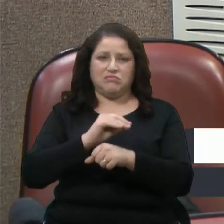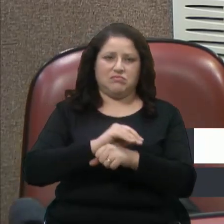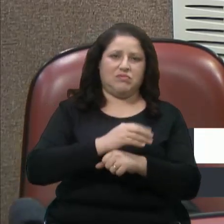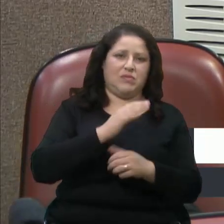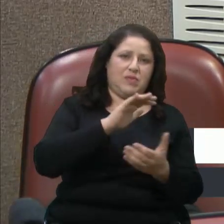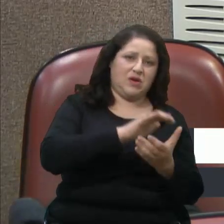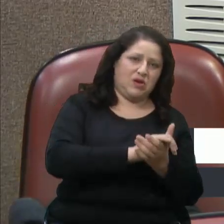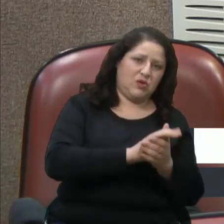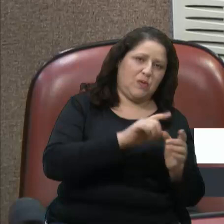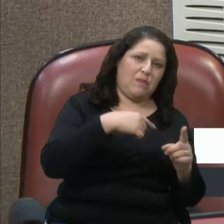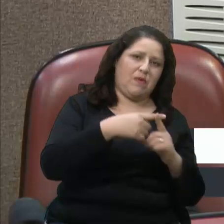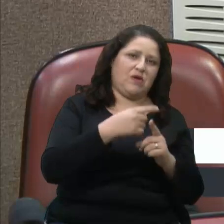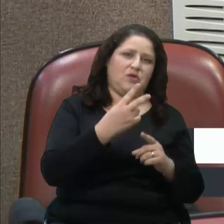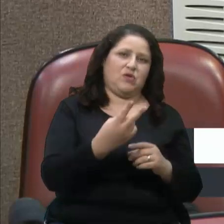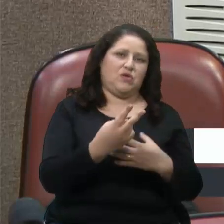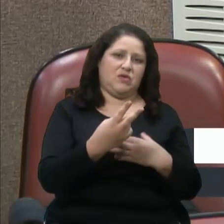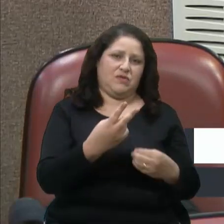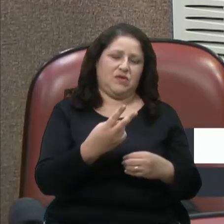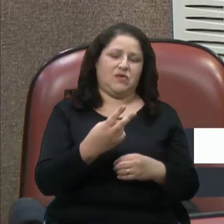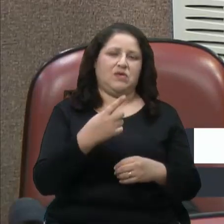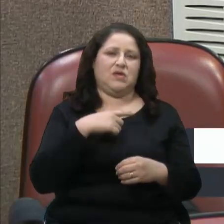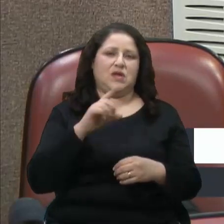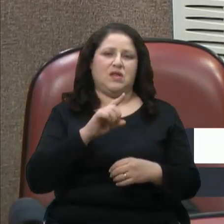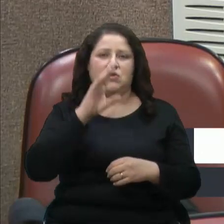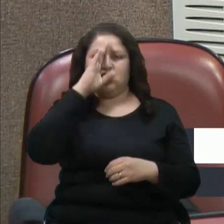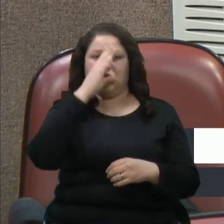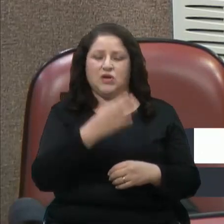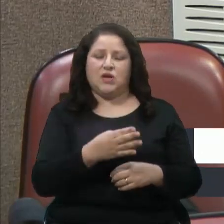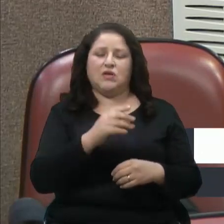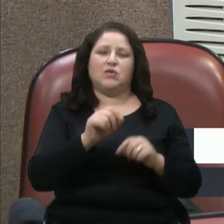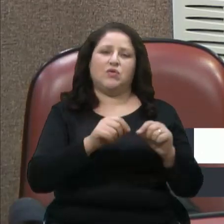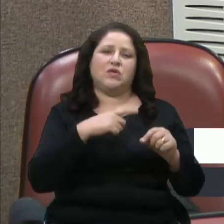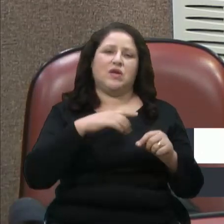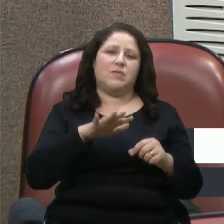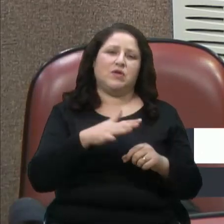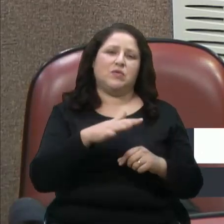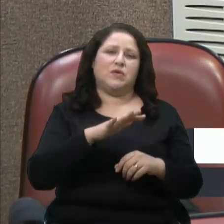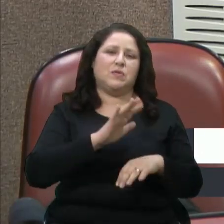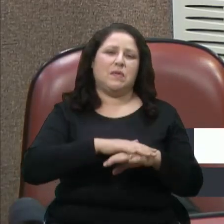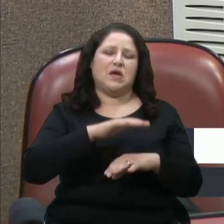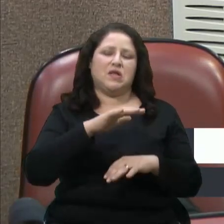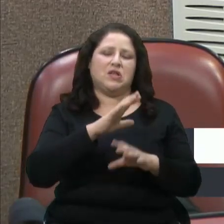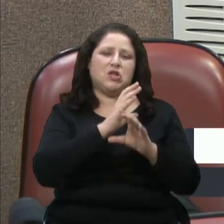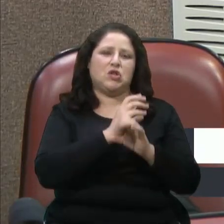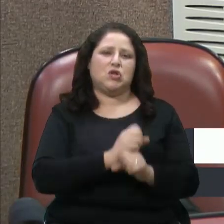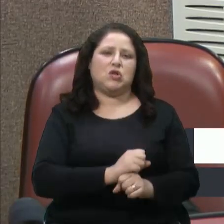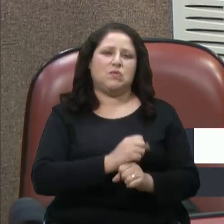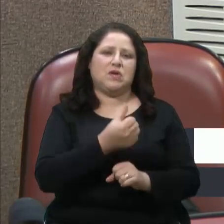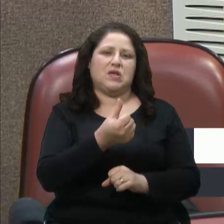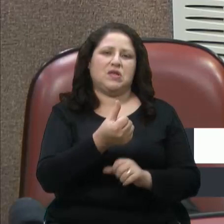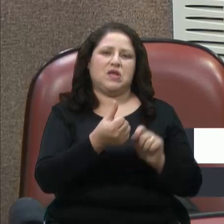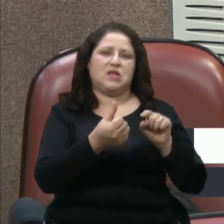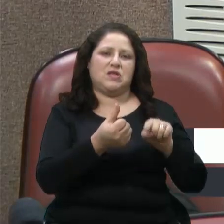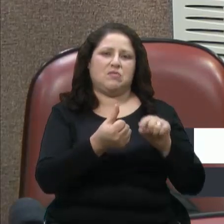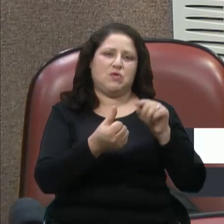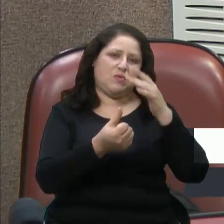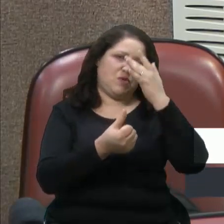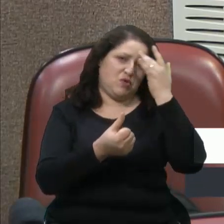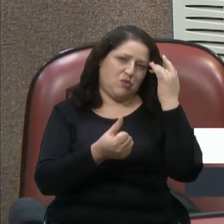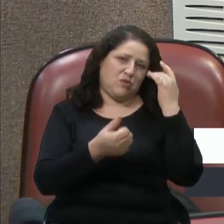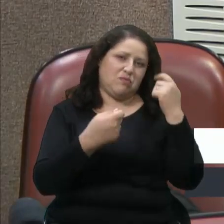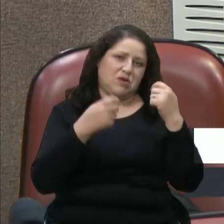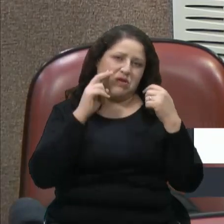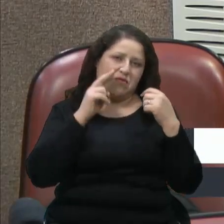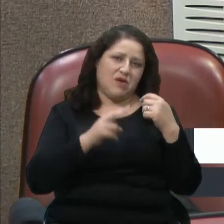dois filhos. Então, indiretamente envolve aí mais de 6 mil pessoas. Então, temos que rever a